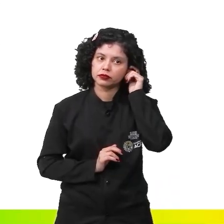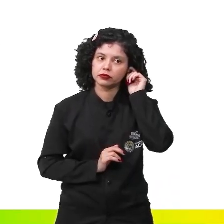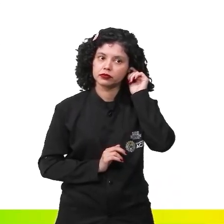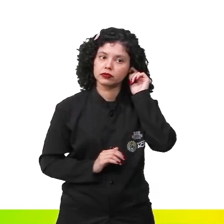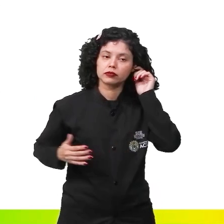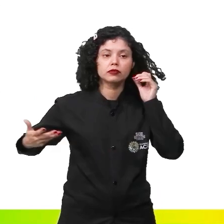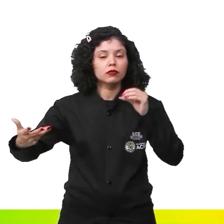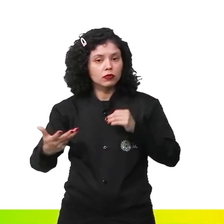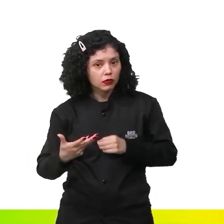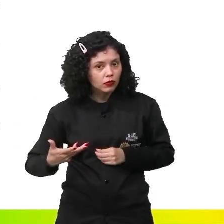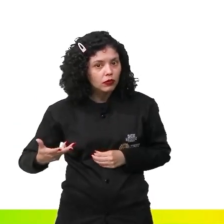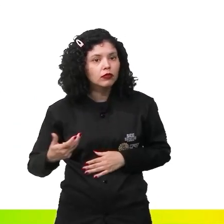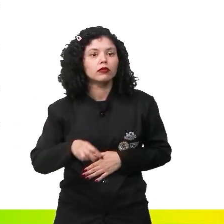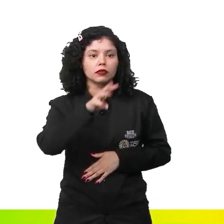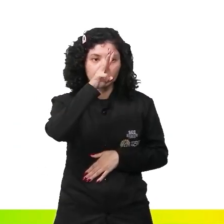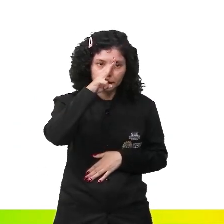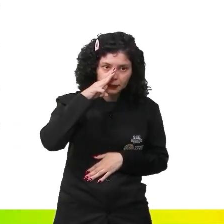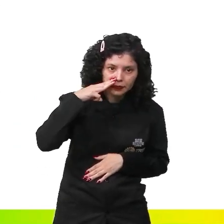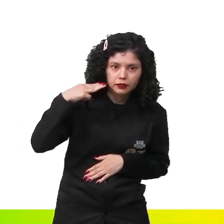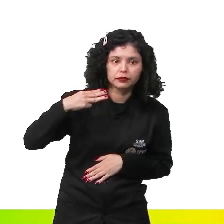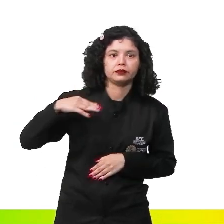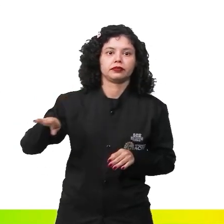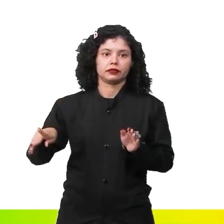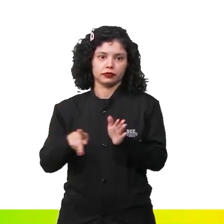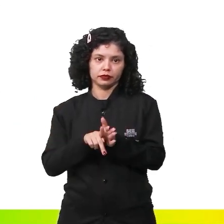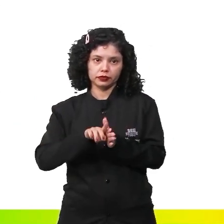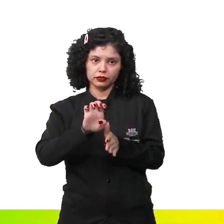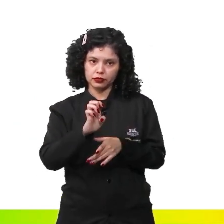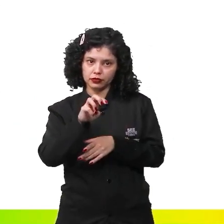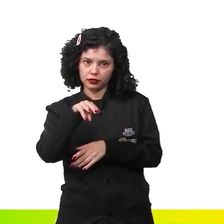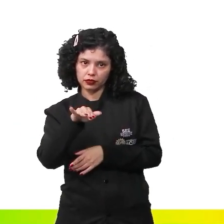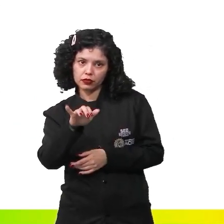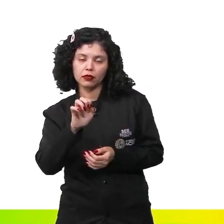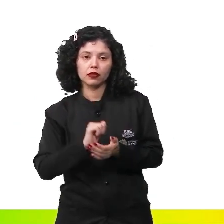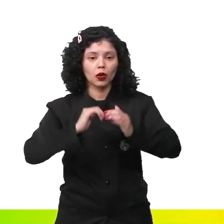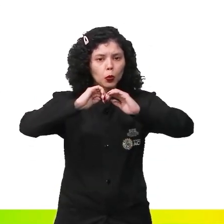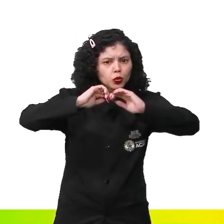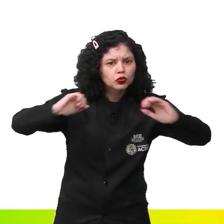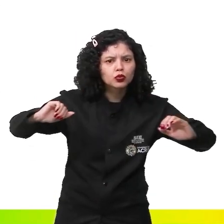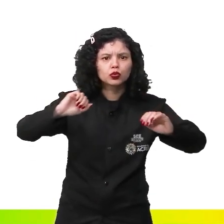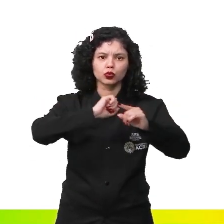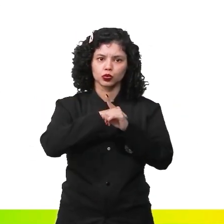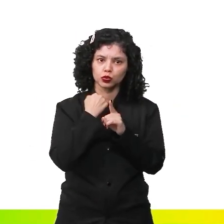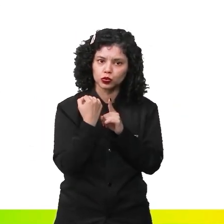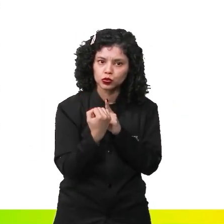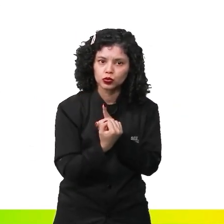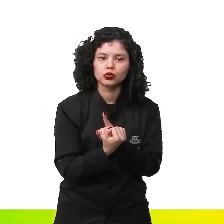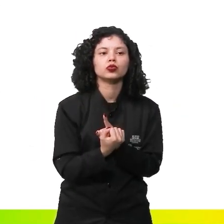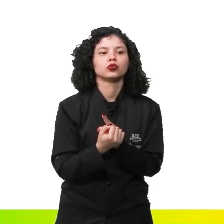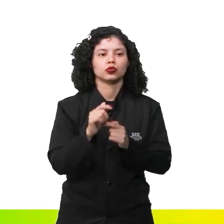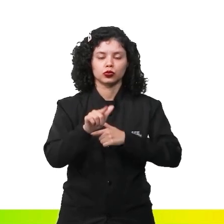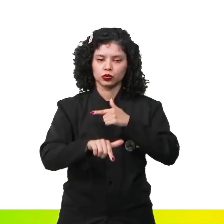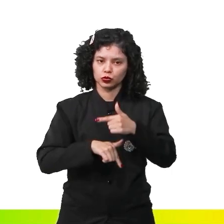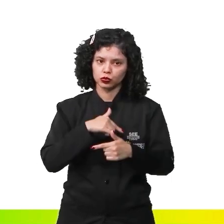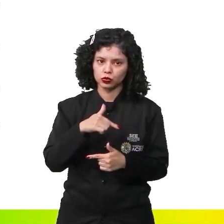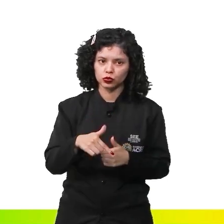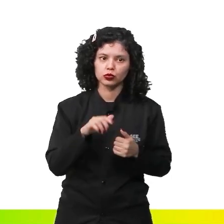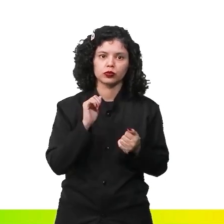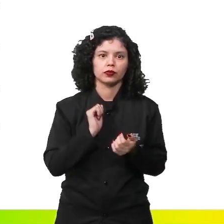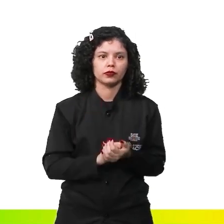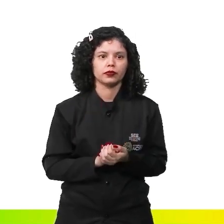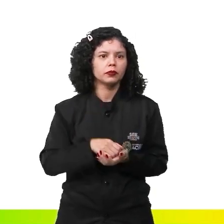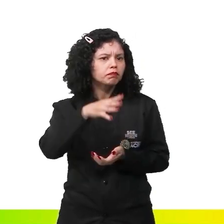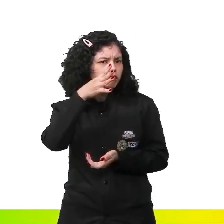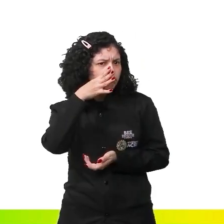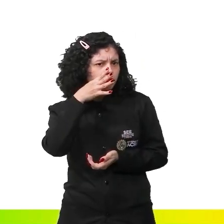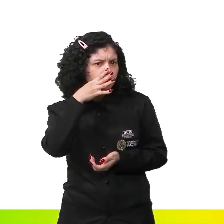Com base nas teorias de Karl Marx e Emile Durkheim sobre a divisão do trabalho, analise